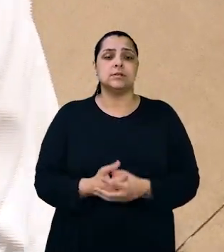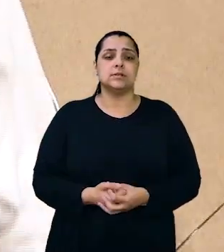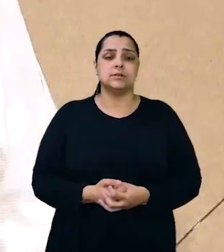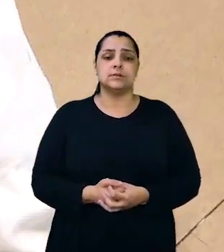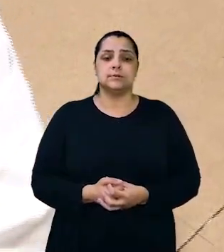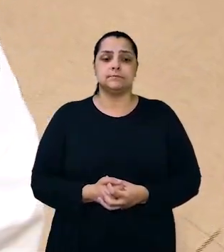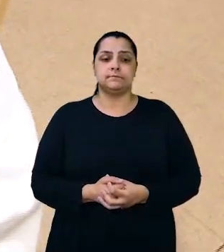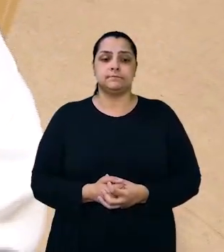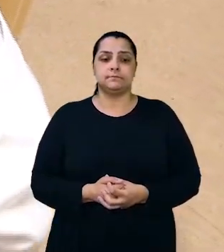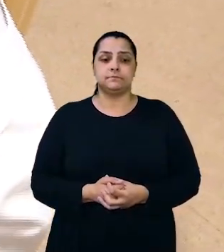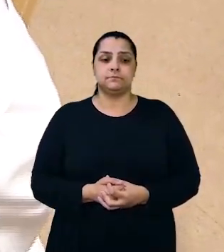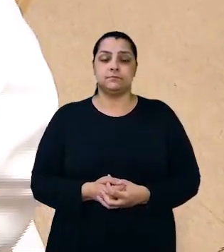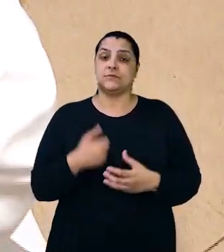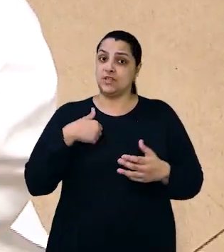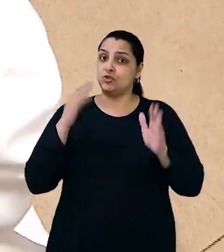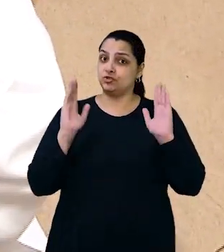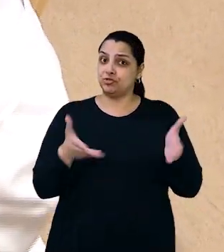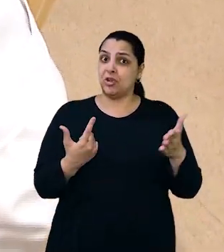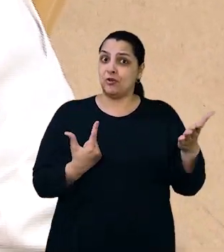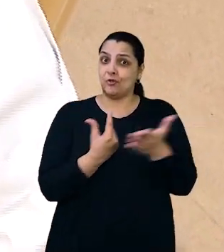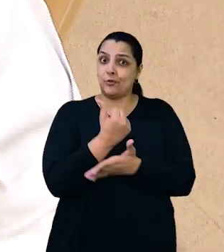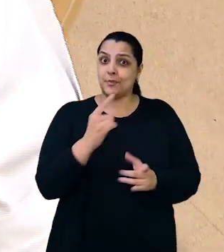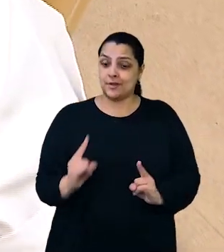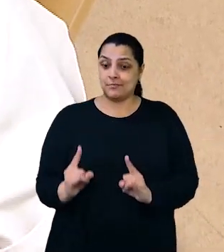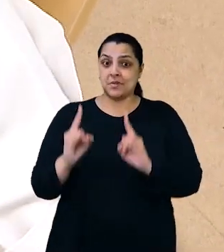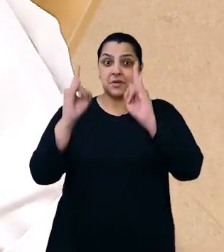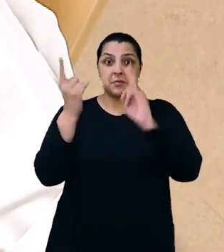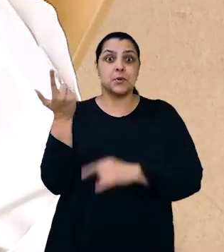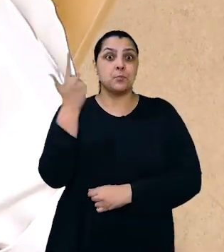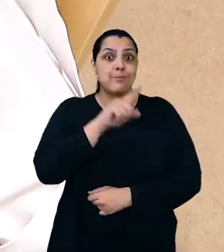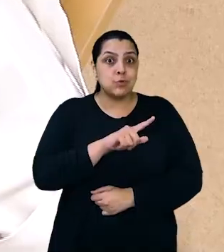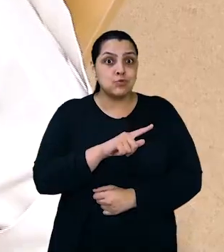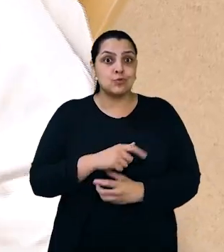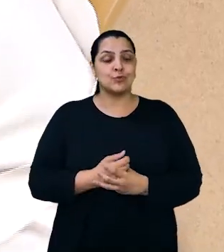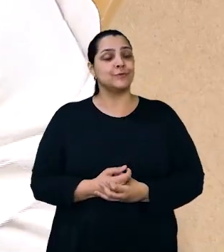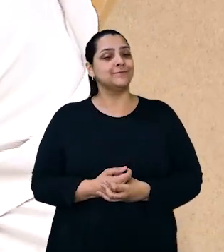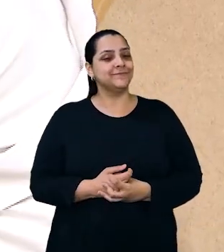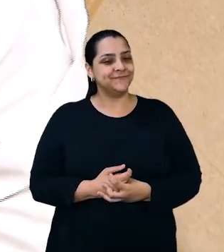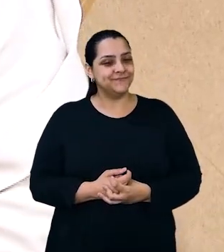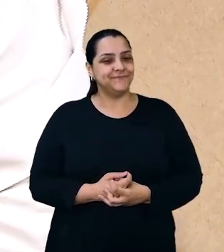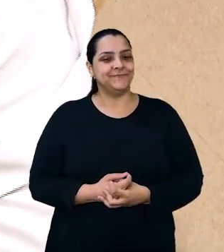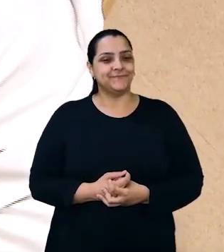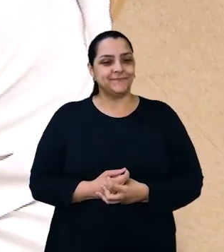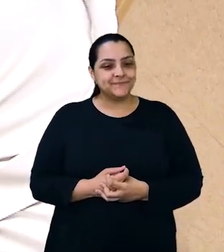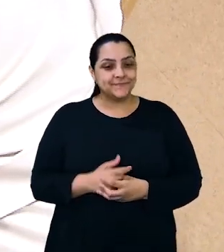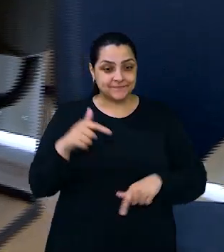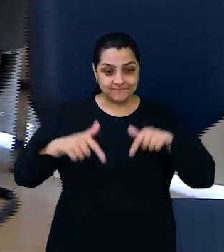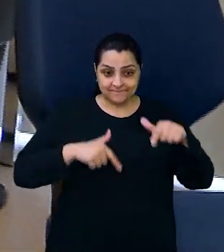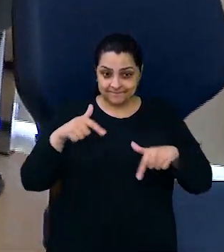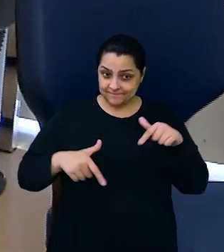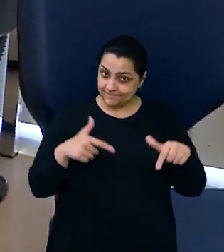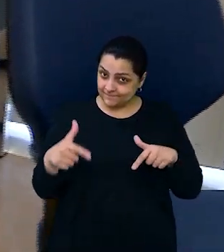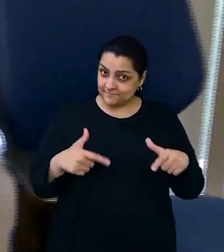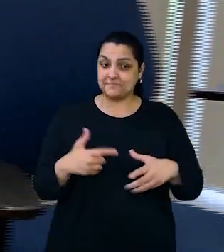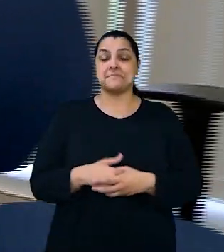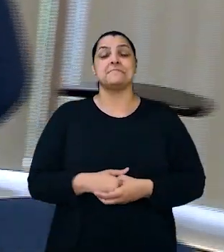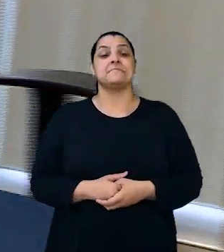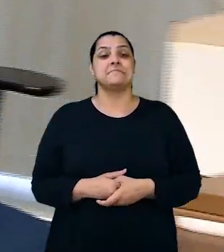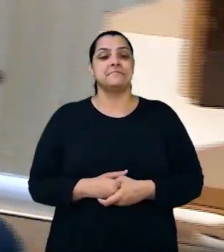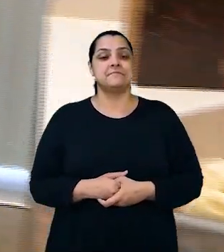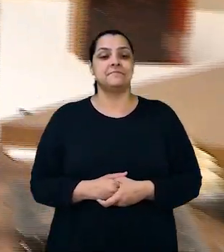porque até eu comprei apartamento, assim,